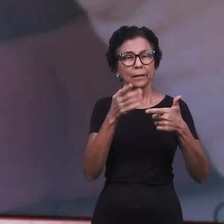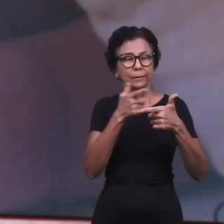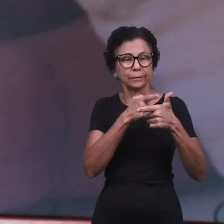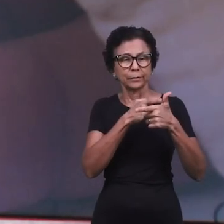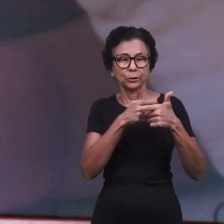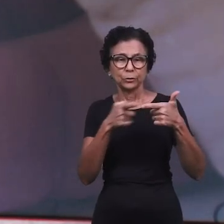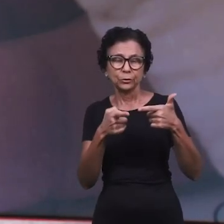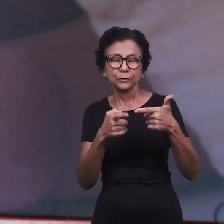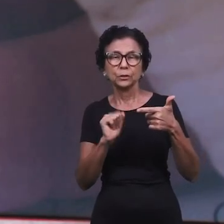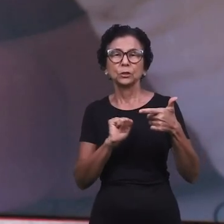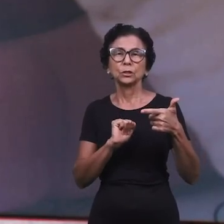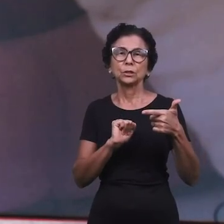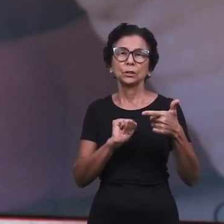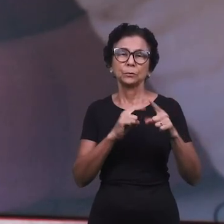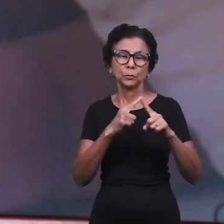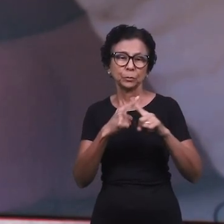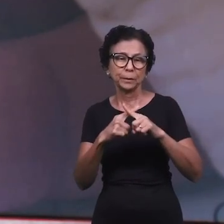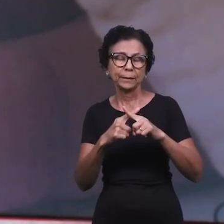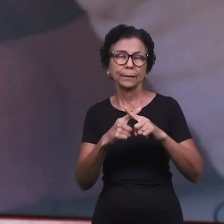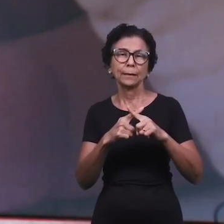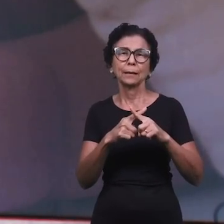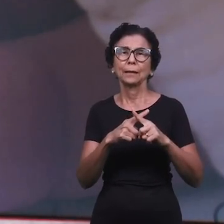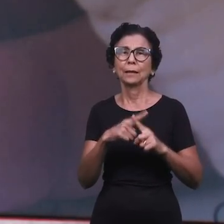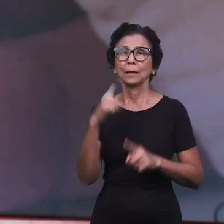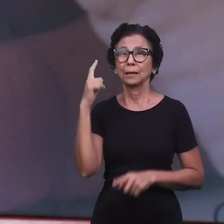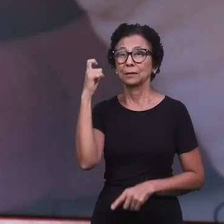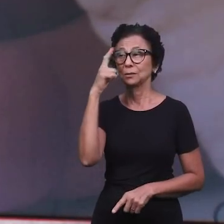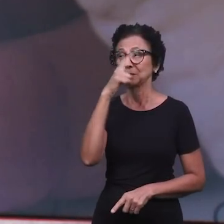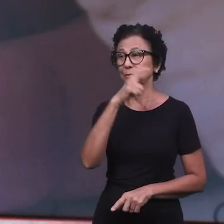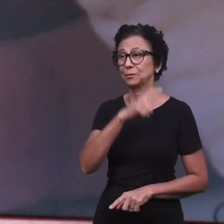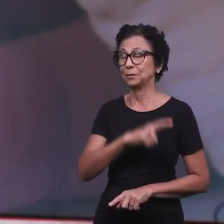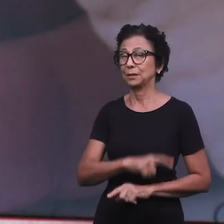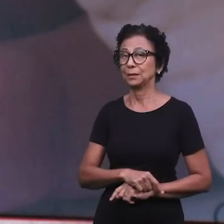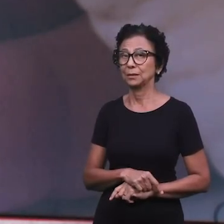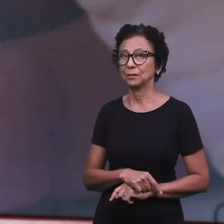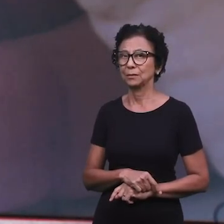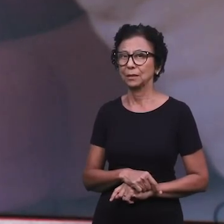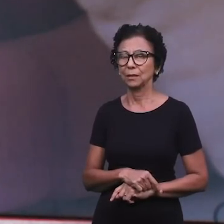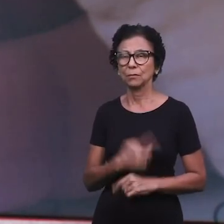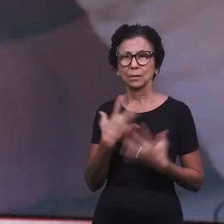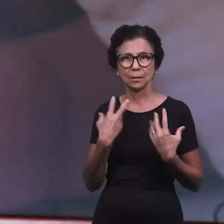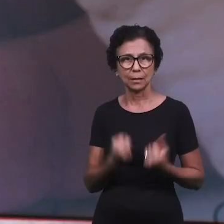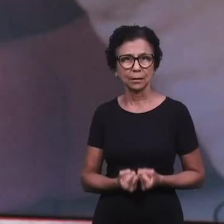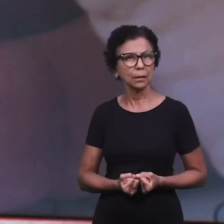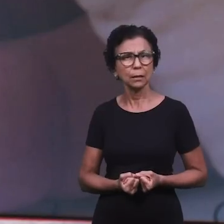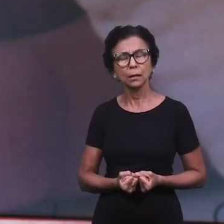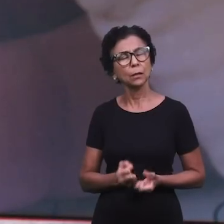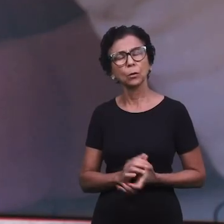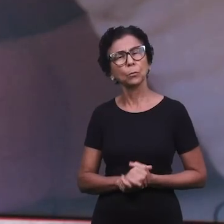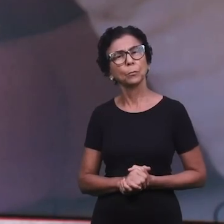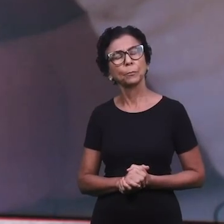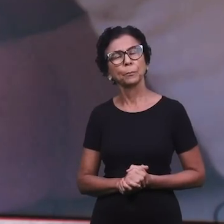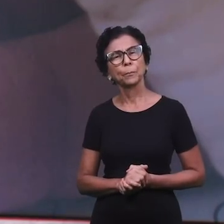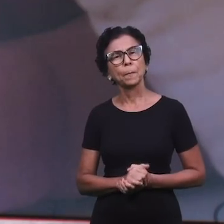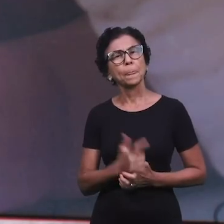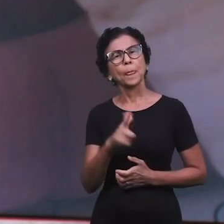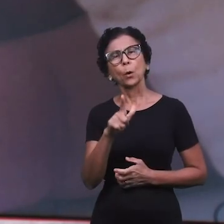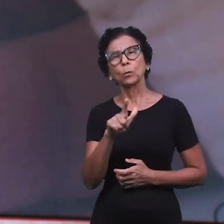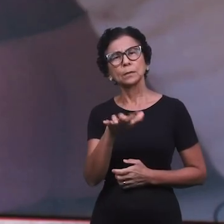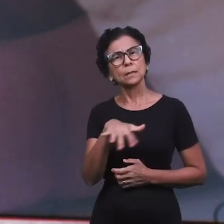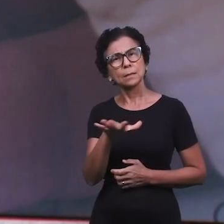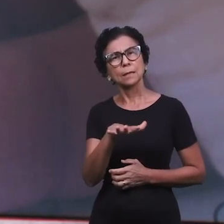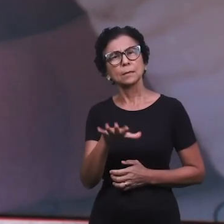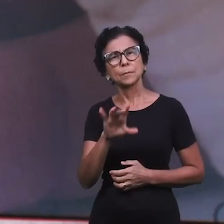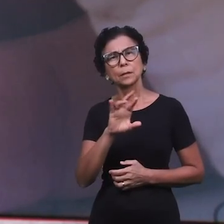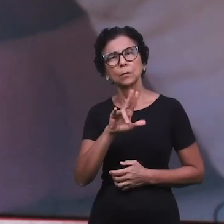admitir isso, mas você vai ter que, às vezes, refazer essa base. E não, trouxe o exemplo da área de matemática, mas outras áreas